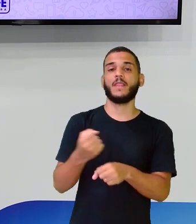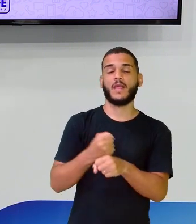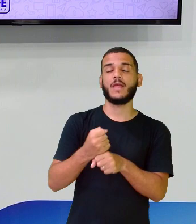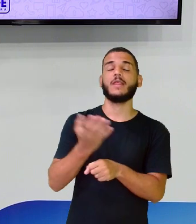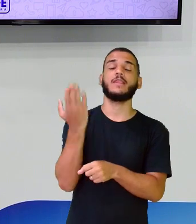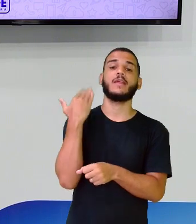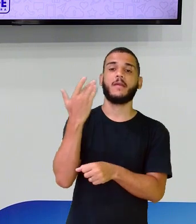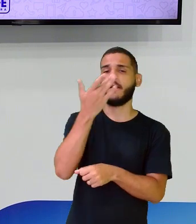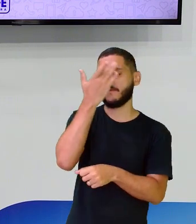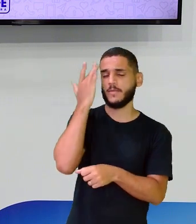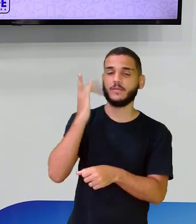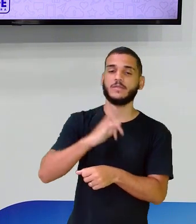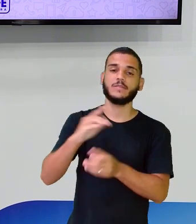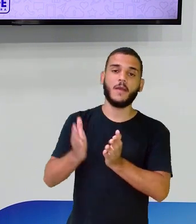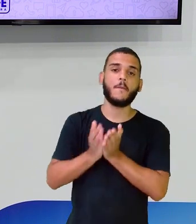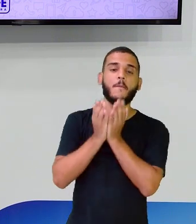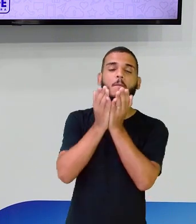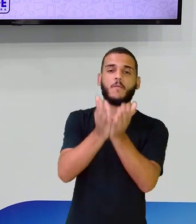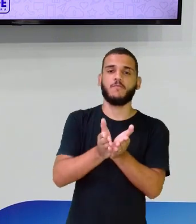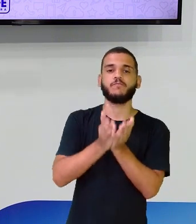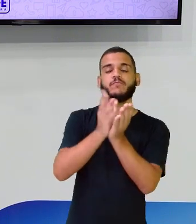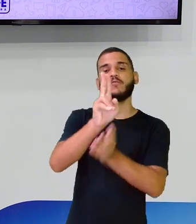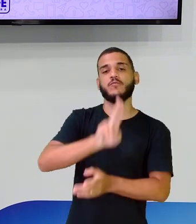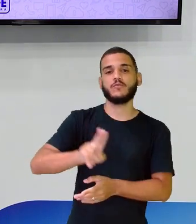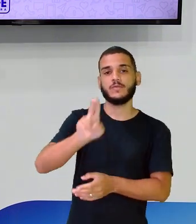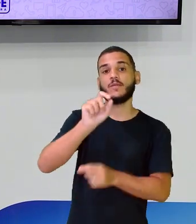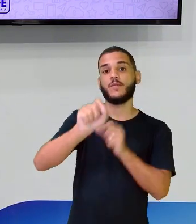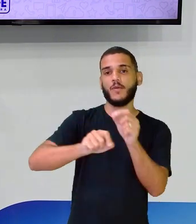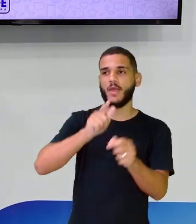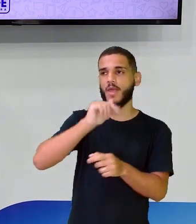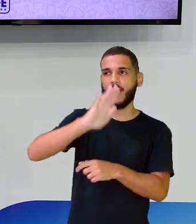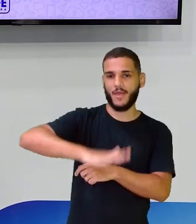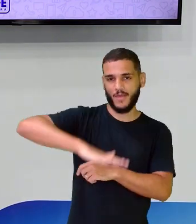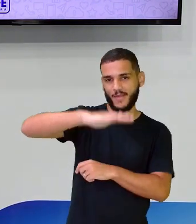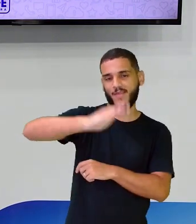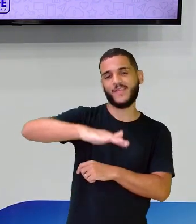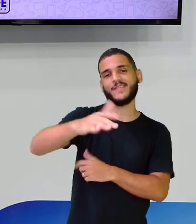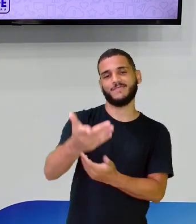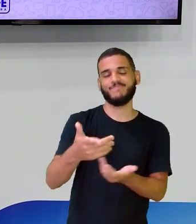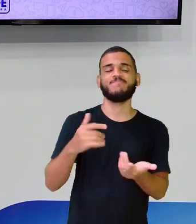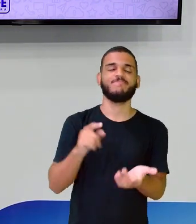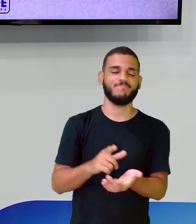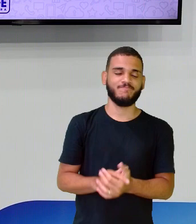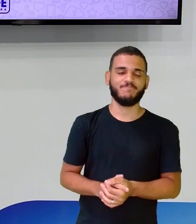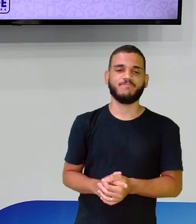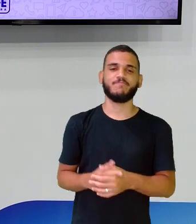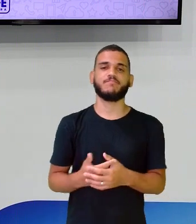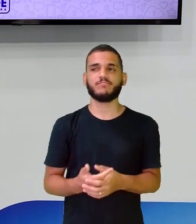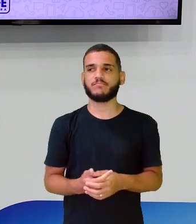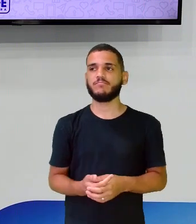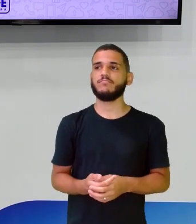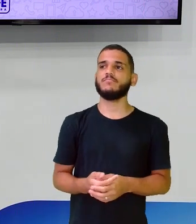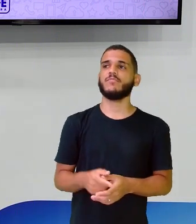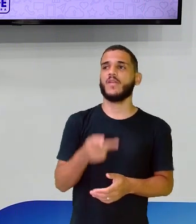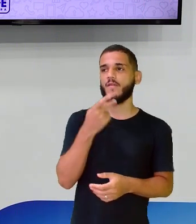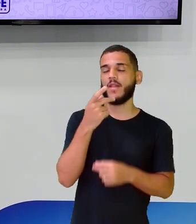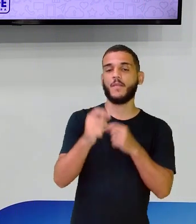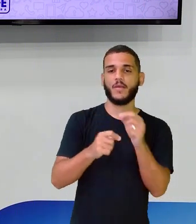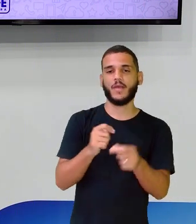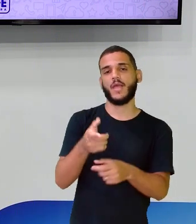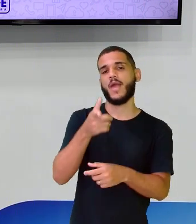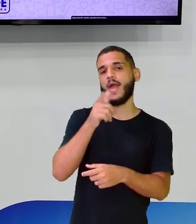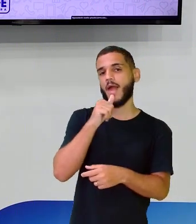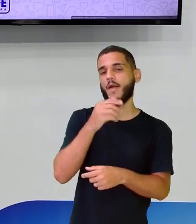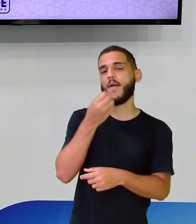se locomoviam através dos oceanos pelos navios, tá certo? Então, a gente já falou das águas potáveis, onde é